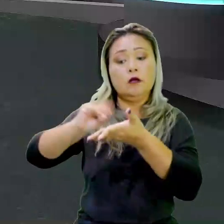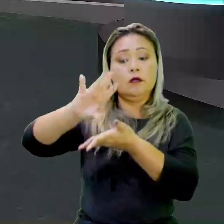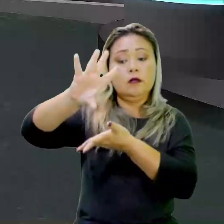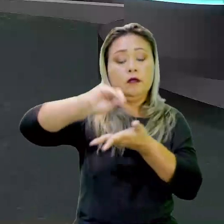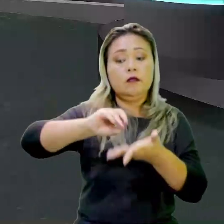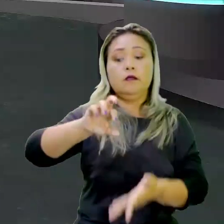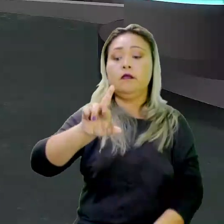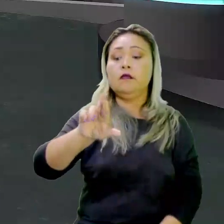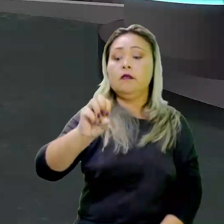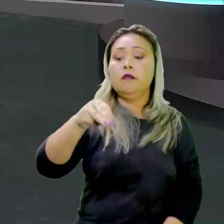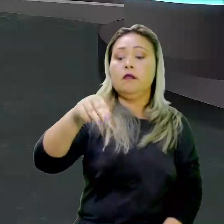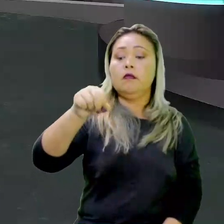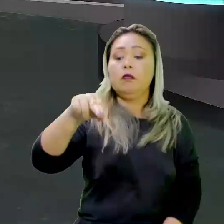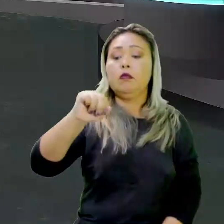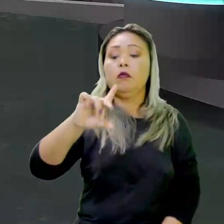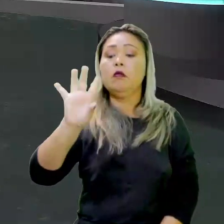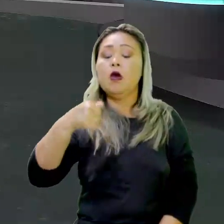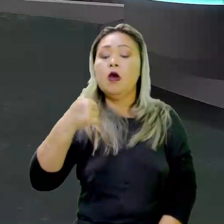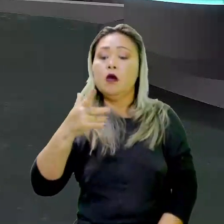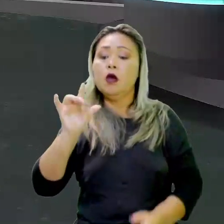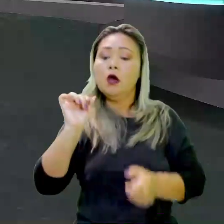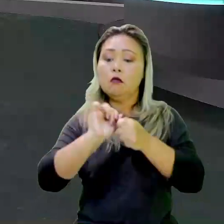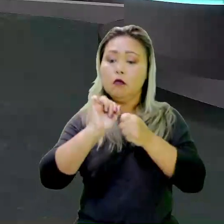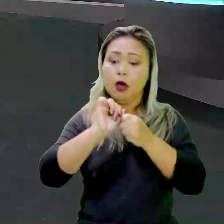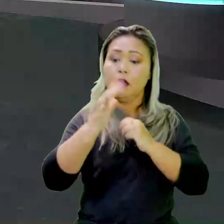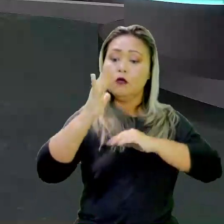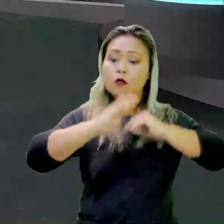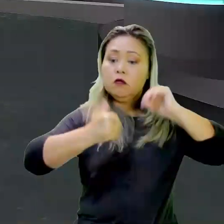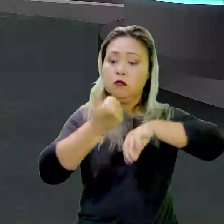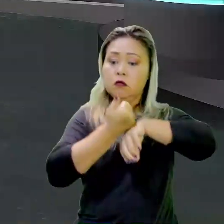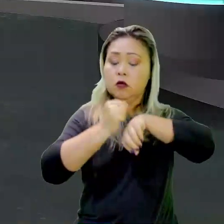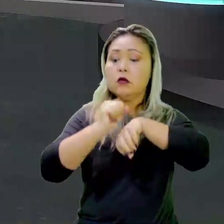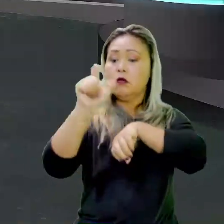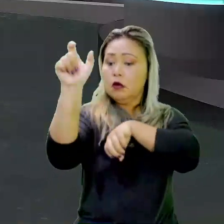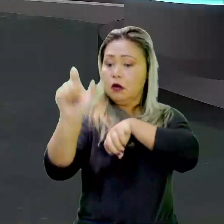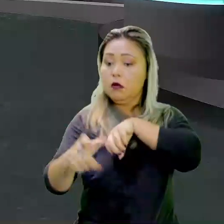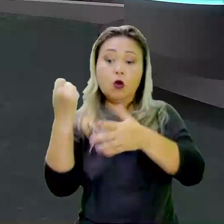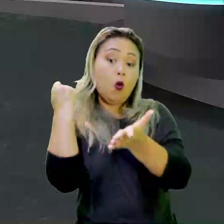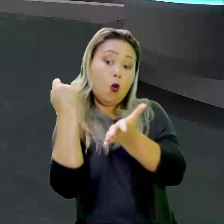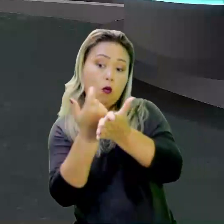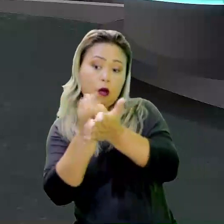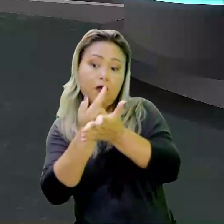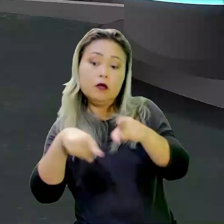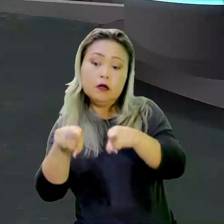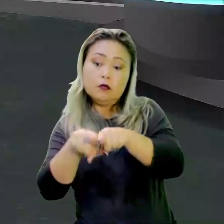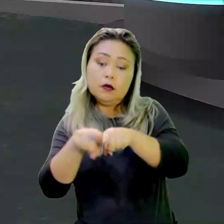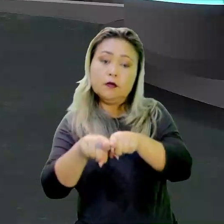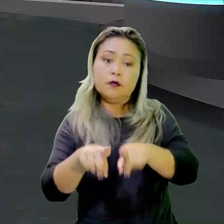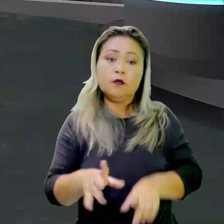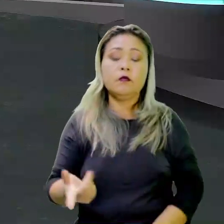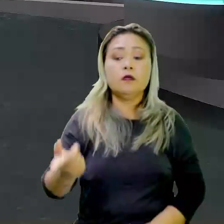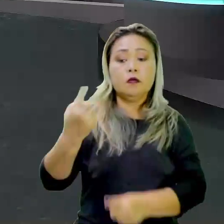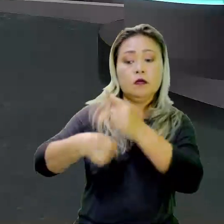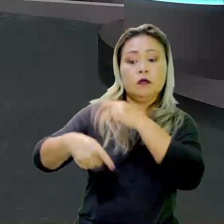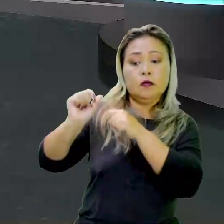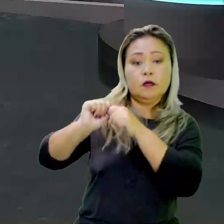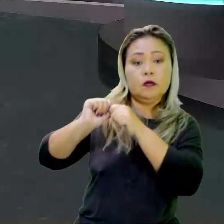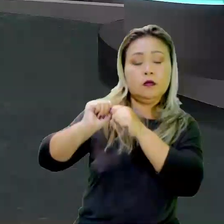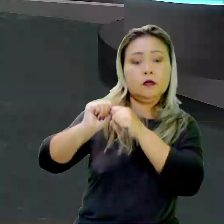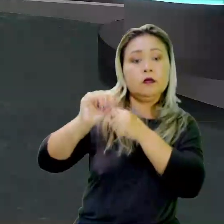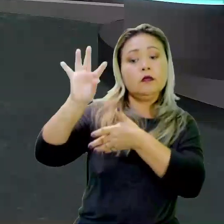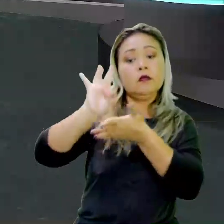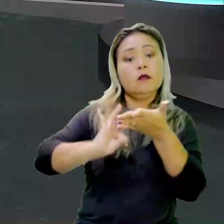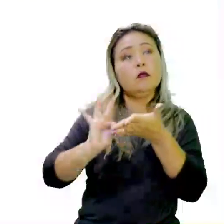que os romanos faziam, tanto para os artistas, né? Para as pessoas que compravam também. Voltando aqui